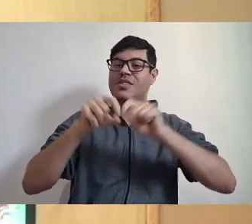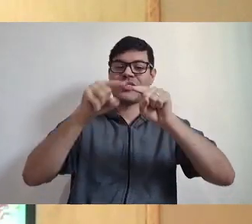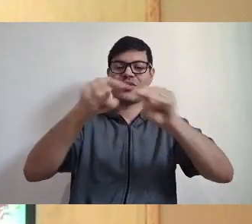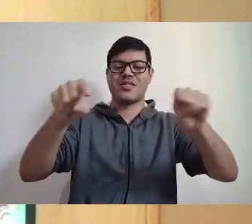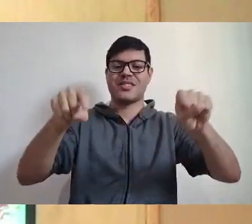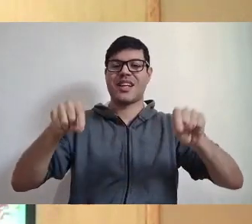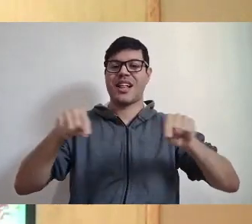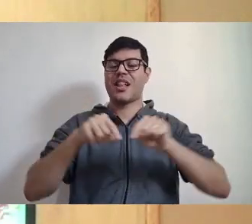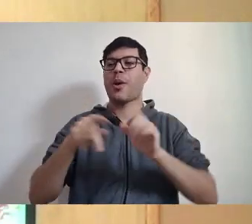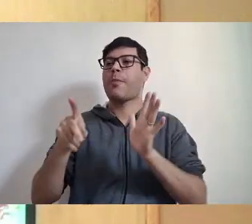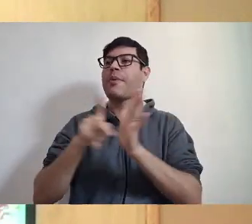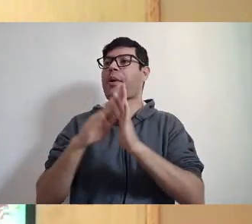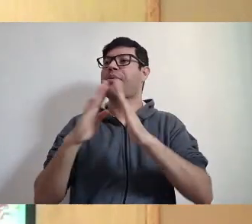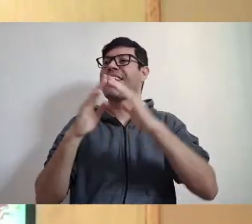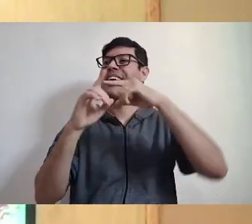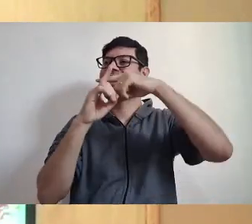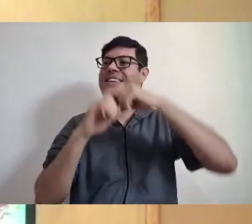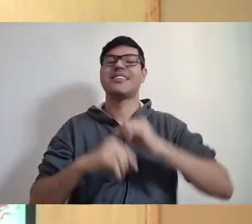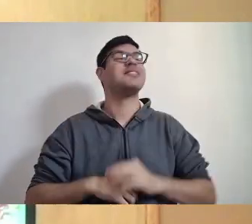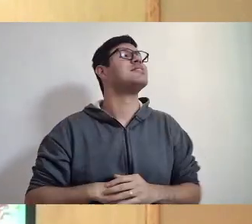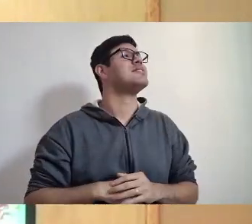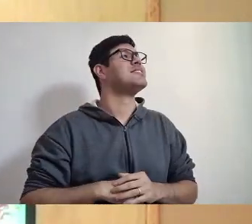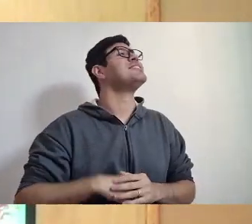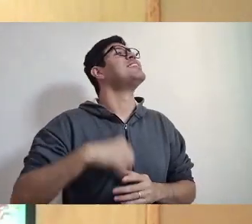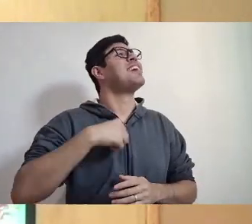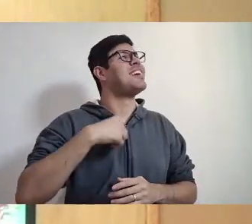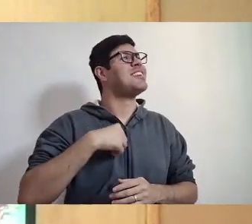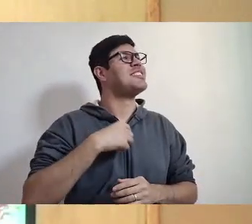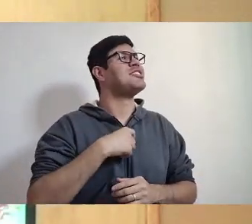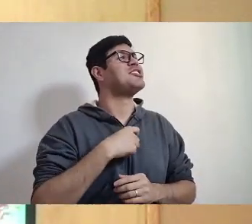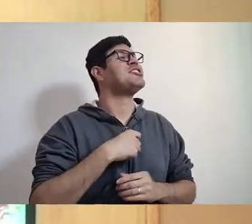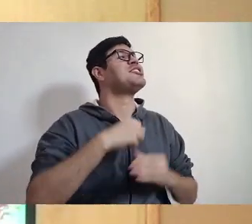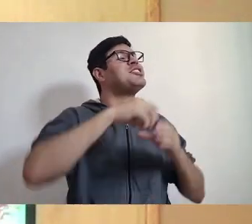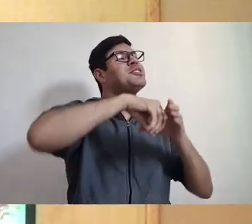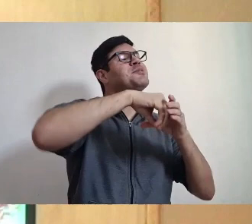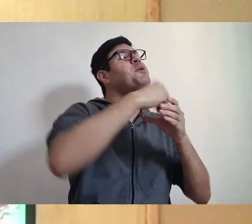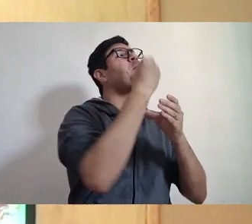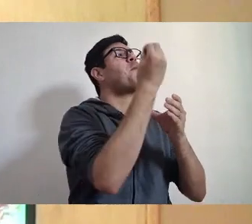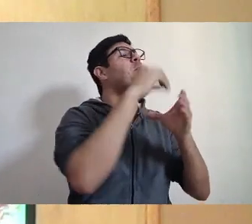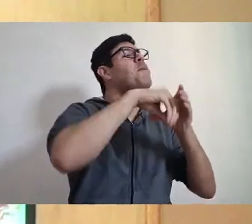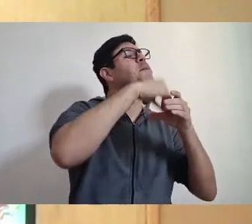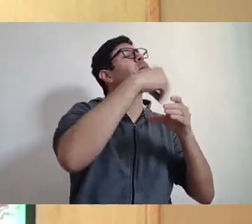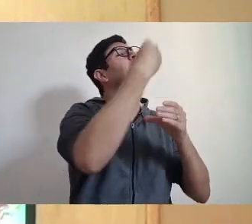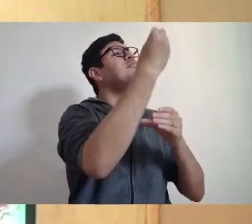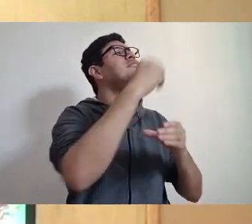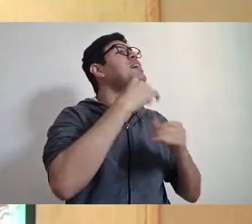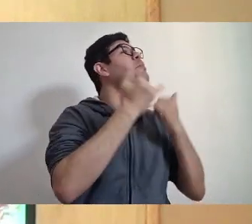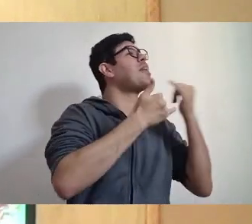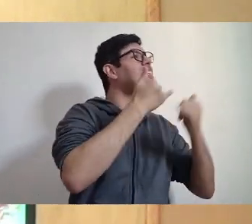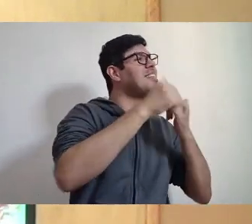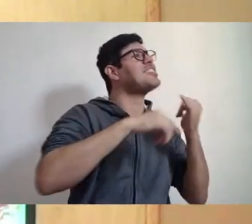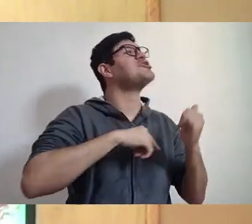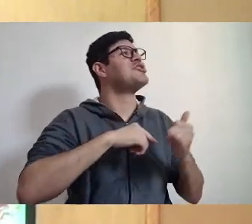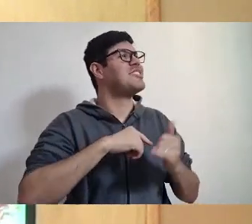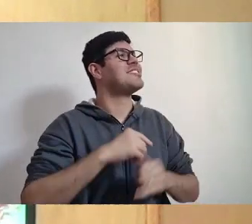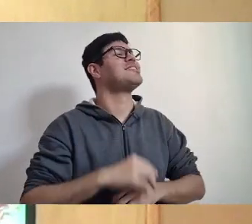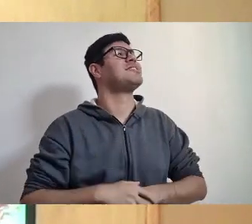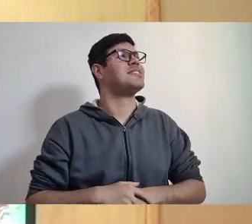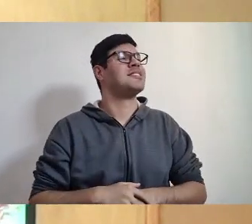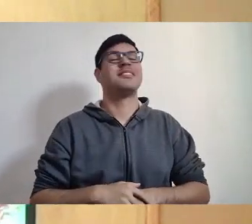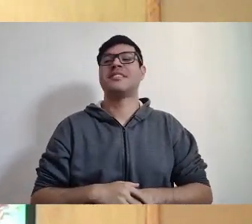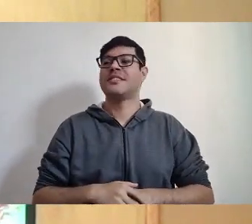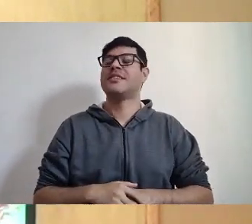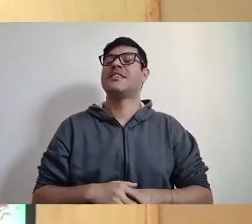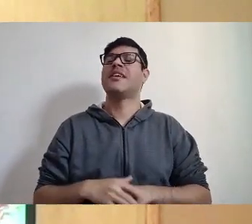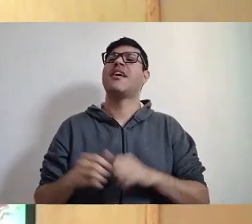igreja. Era, e tirava os bancos, fazia os bingos, fazia festa. Era o salão, depois que se fez a igreja, Exatamente. Né? A igreja fez agora há pouco